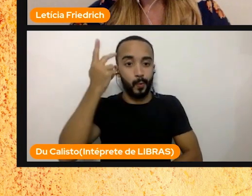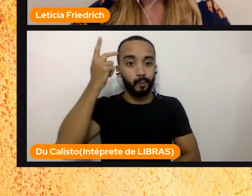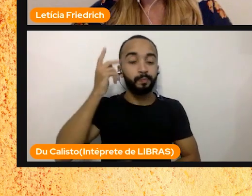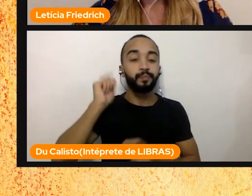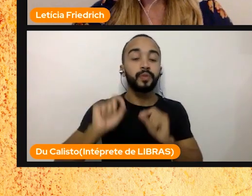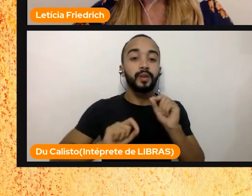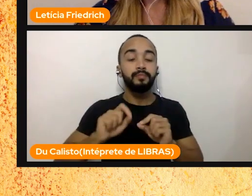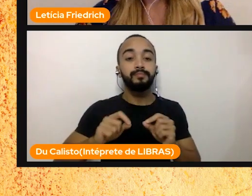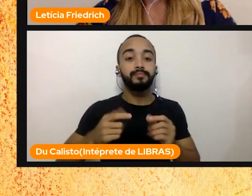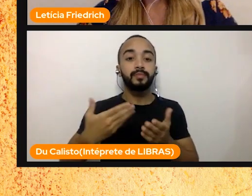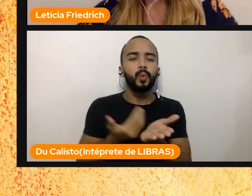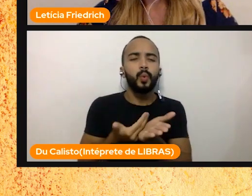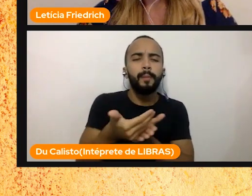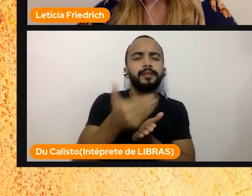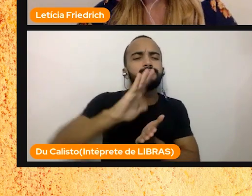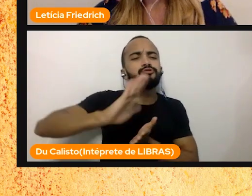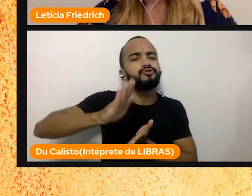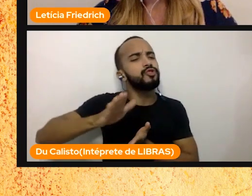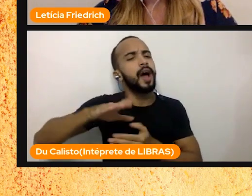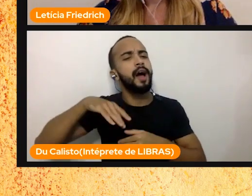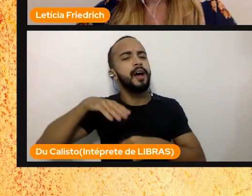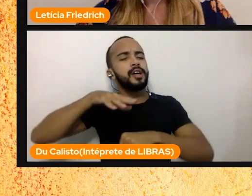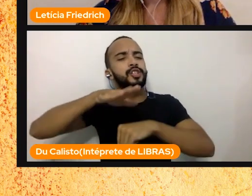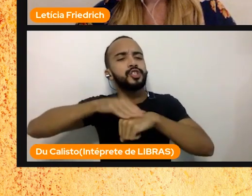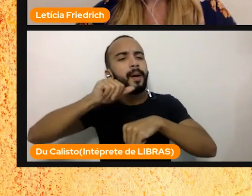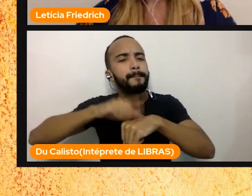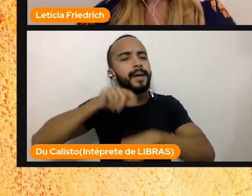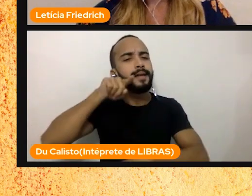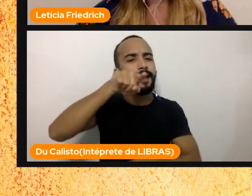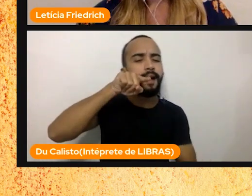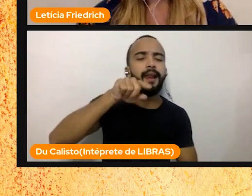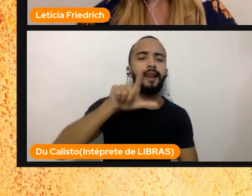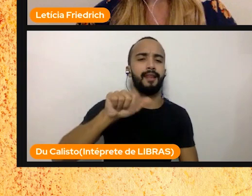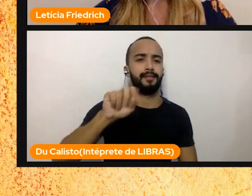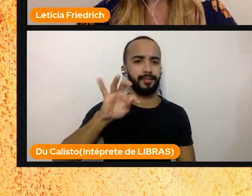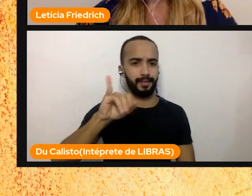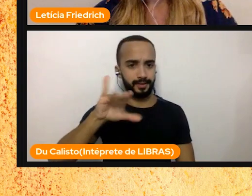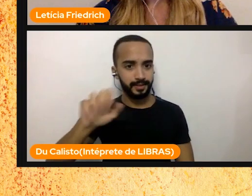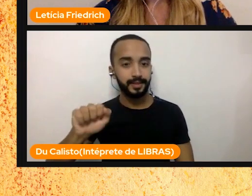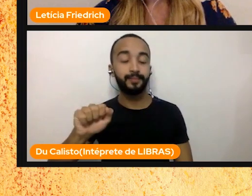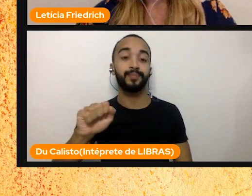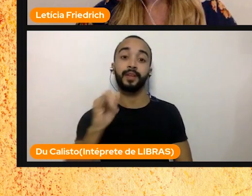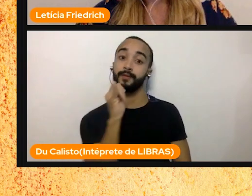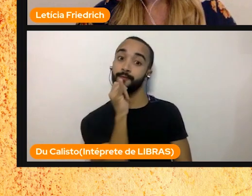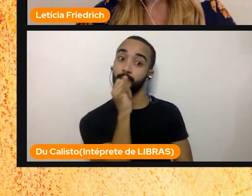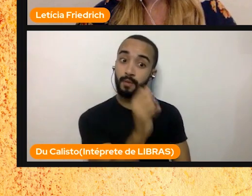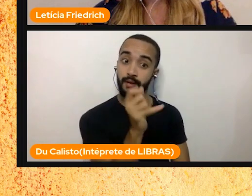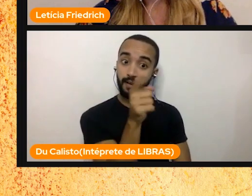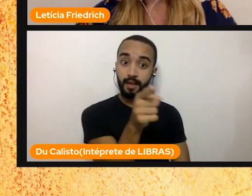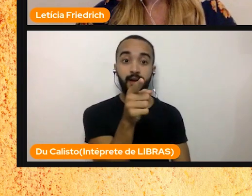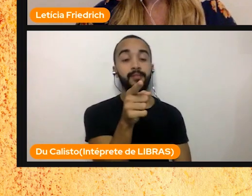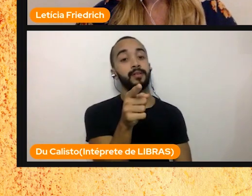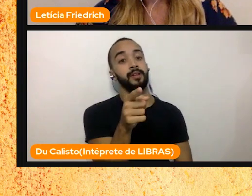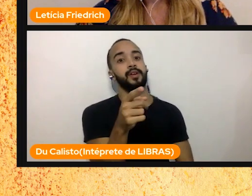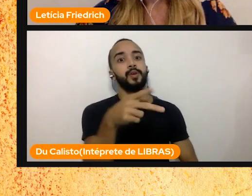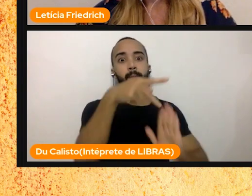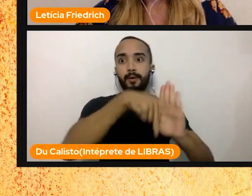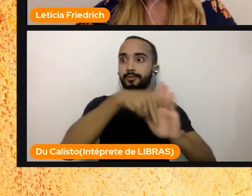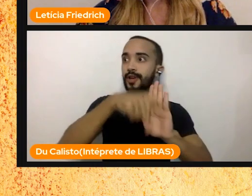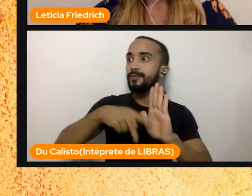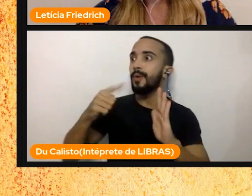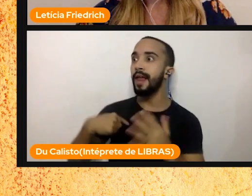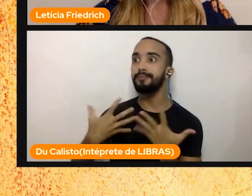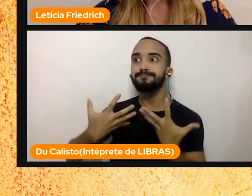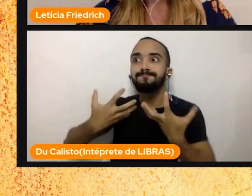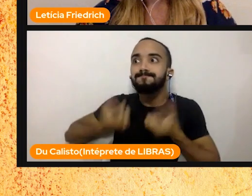Eu cheguei para a Letícia com um roteiro na mão, acho que um PDF do meu Bembe, e ela acreditou no projeto e tem sido muito importante para a